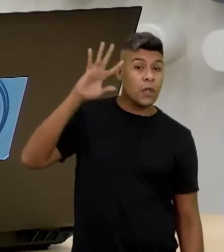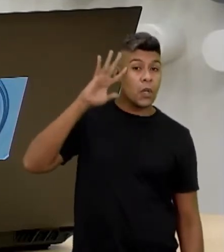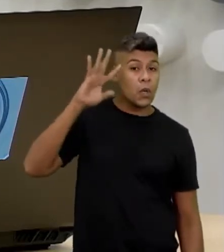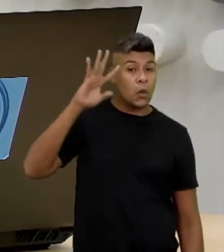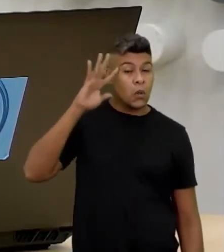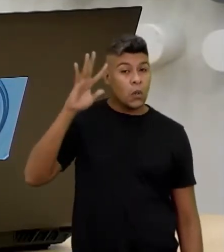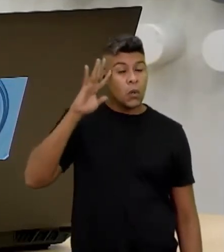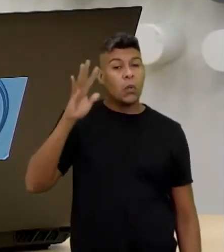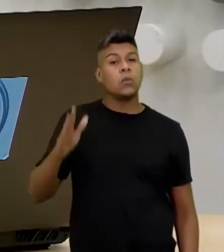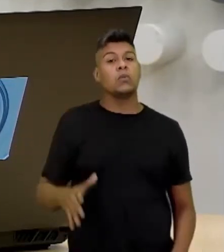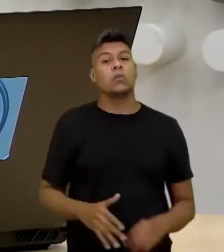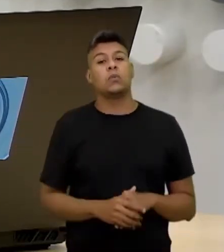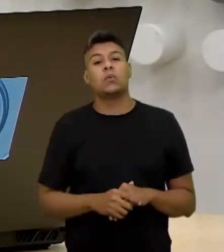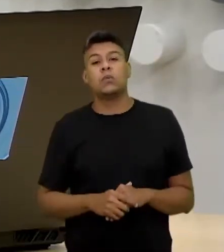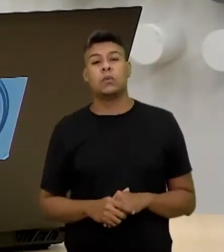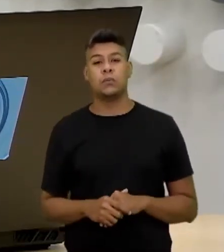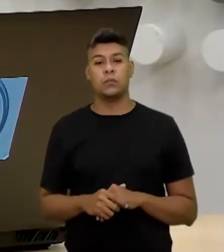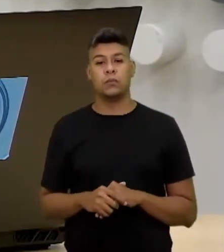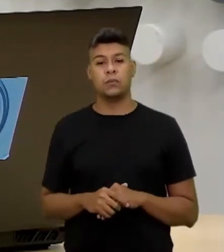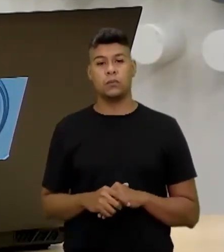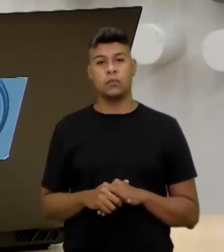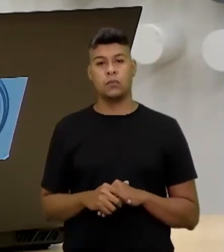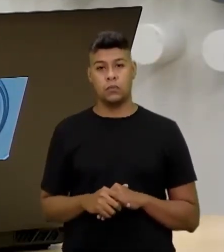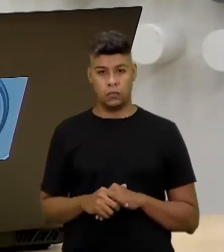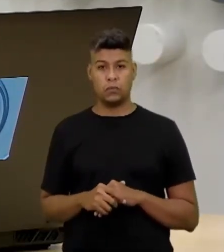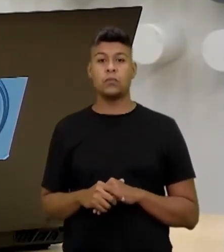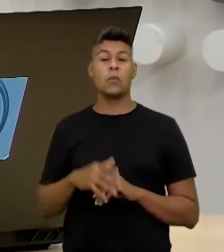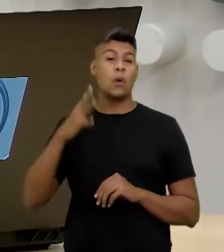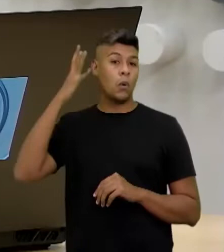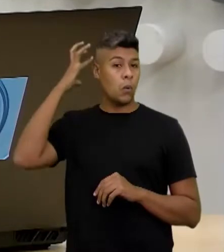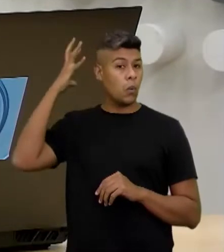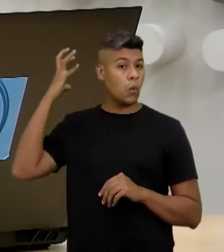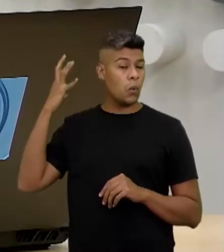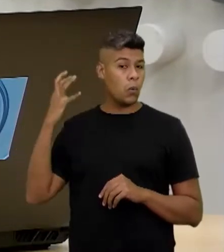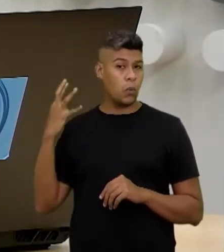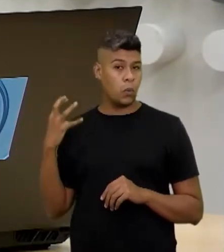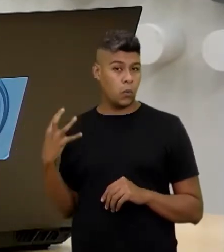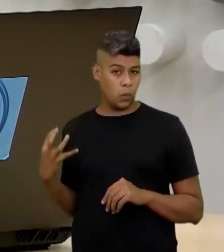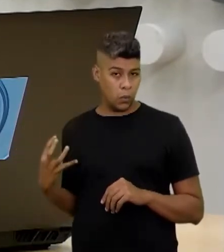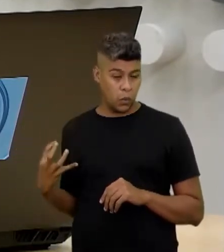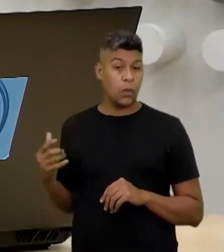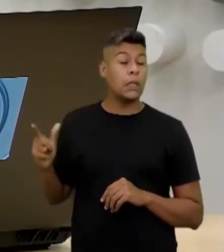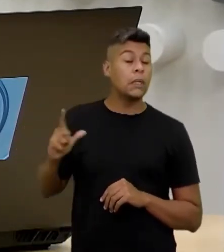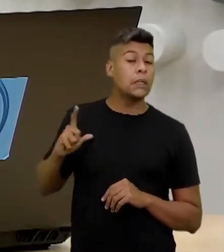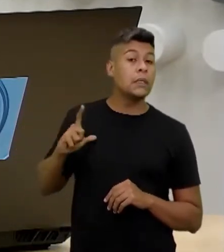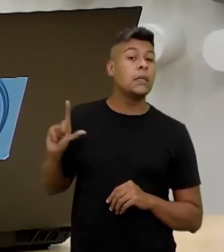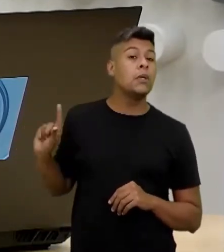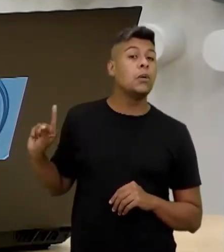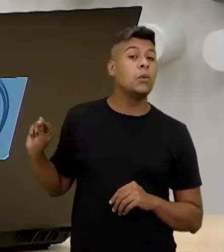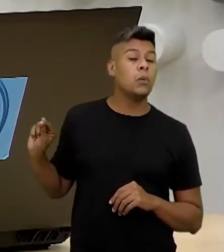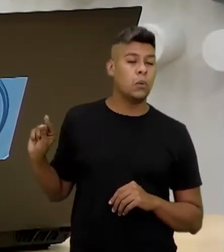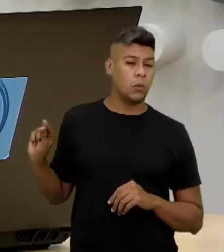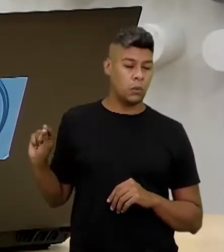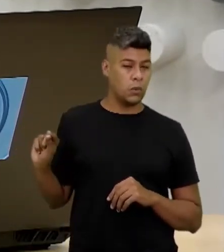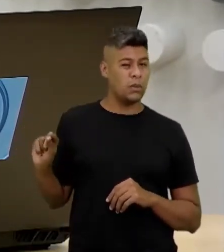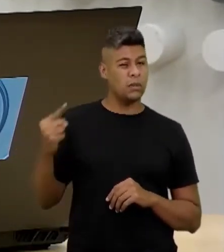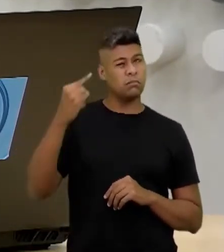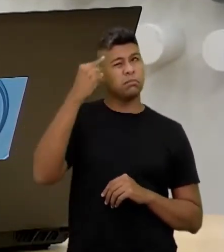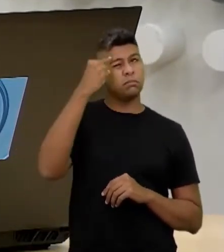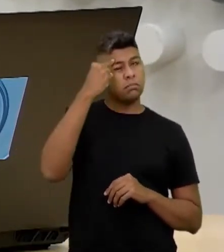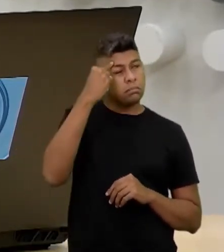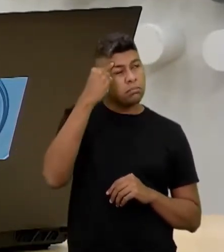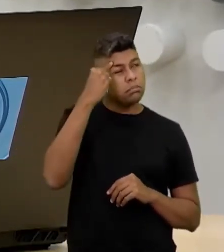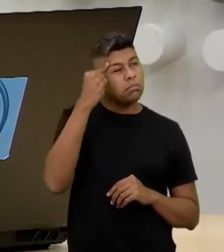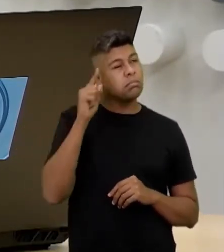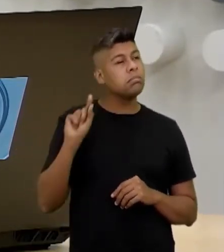franco suíço o janja carros né que tinha uma uma noção